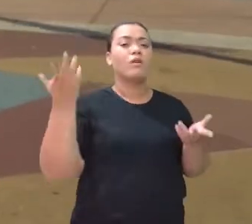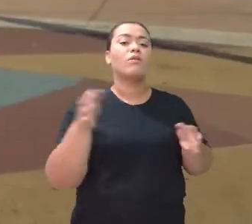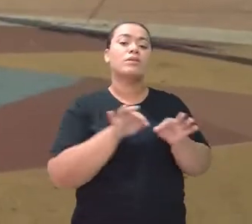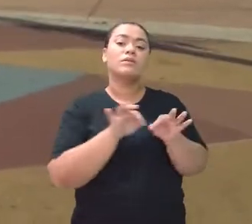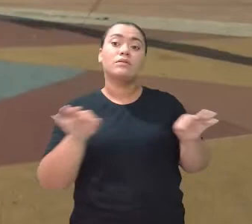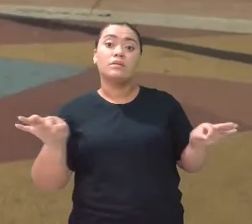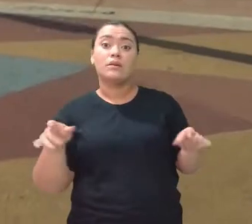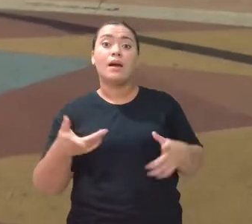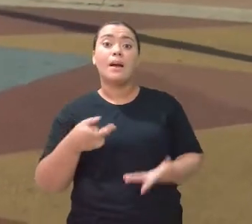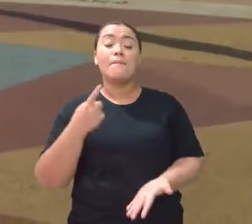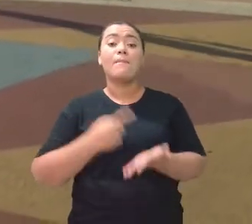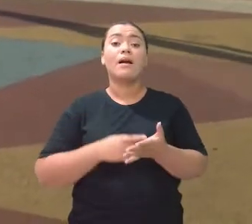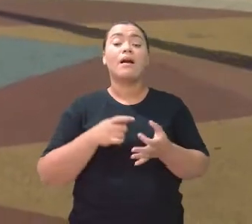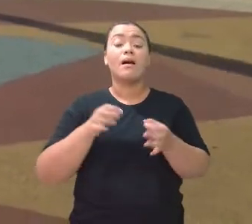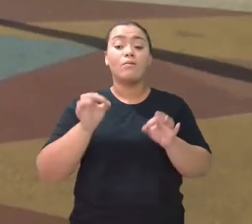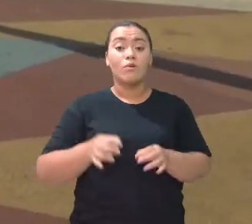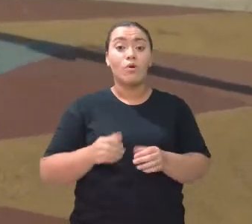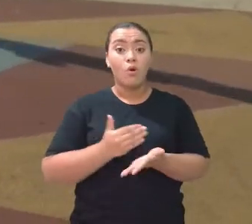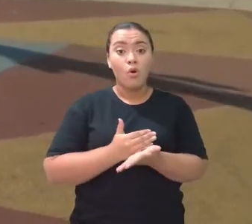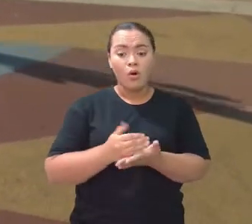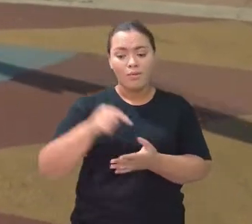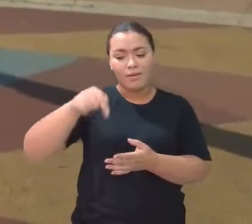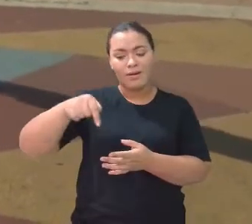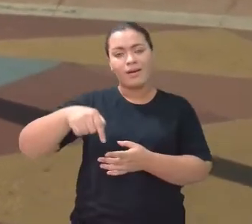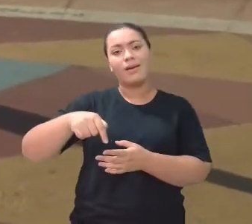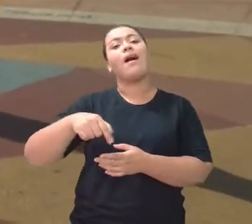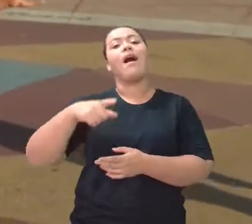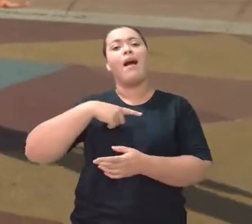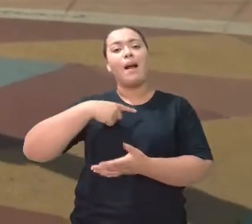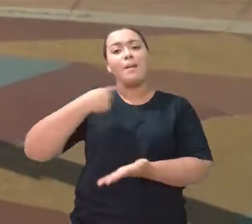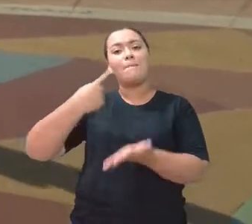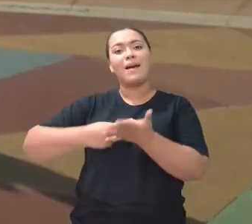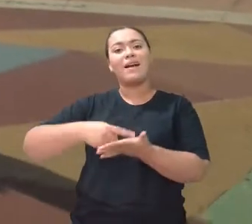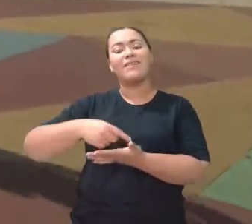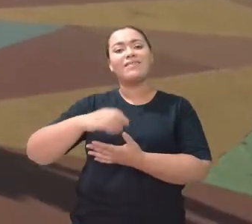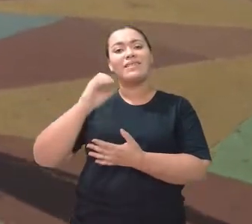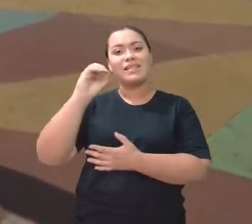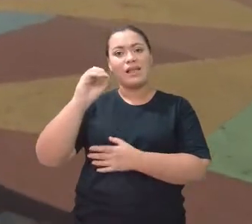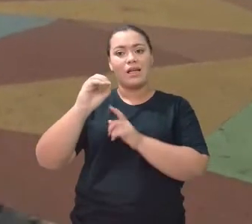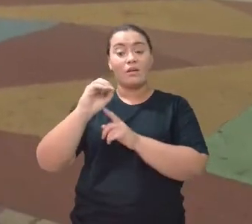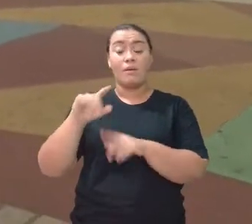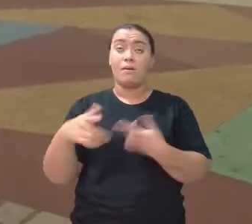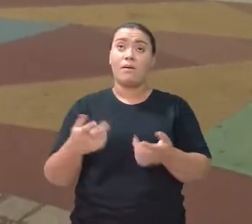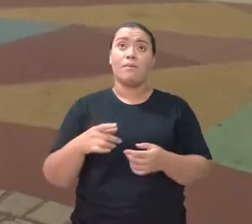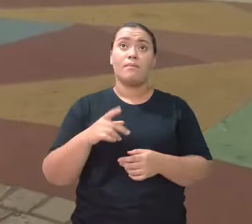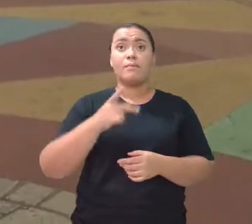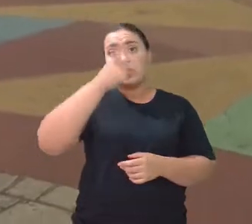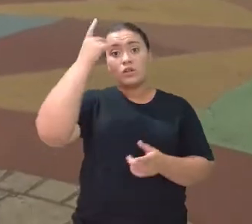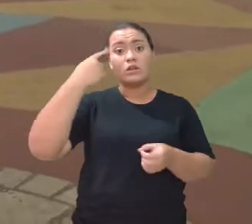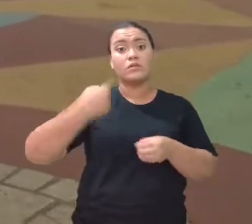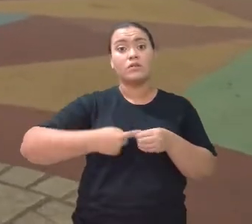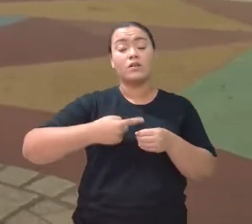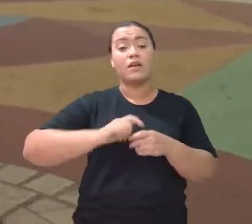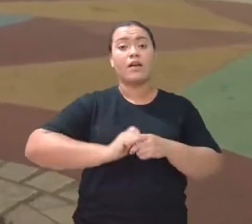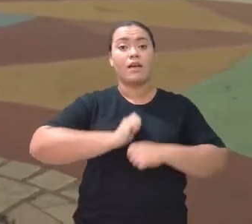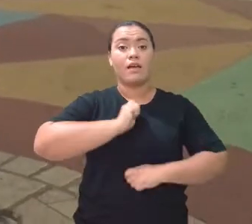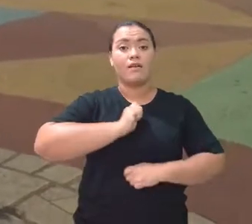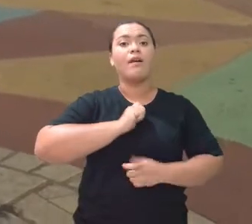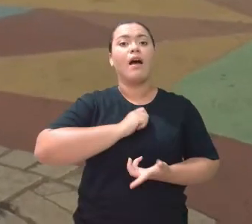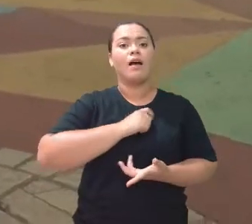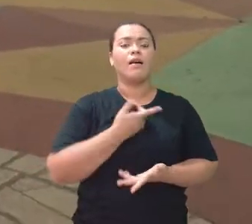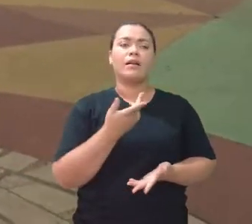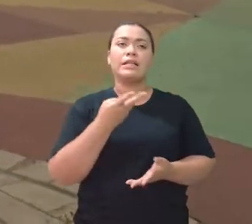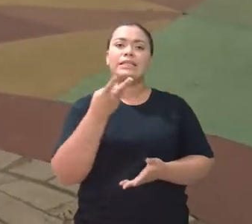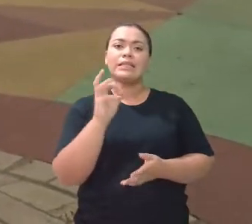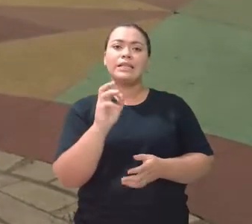ser marcado da onde? Do nosso Marco Zero. Por exemplo, uma pessoa que está em Gravatar, nós estamos aqui, professor, a 30